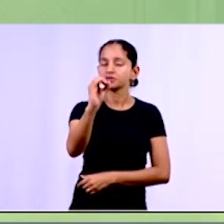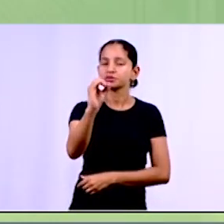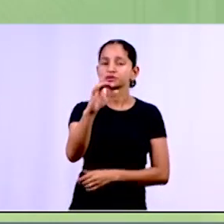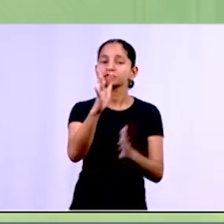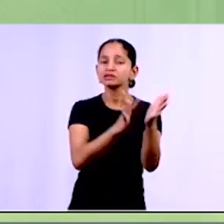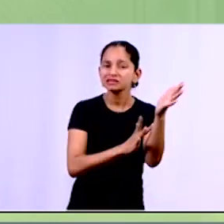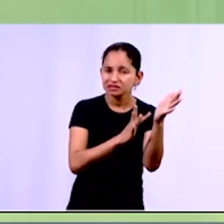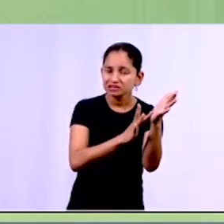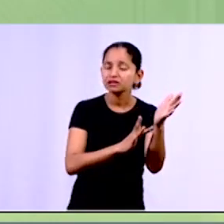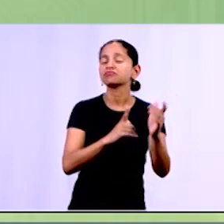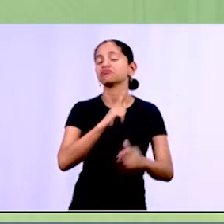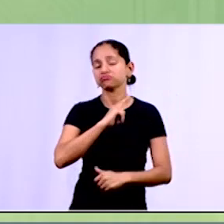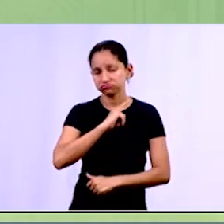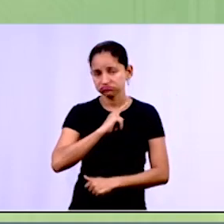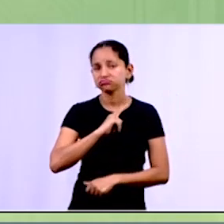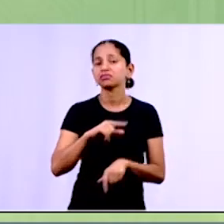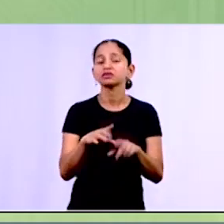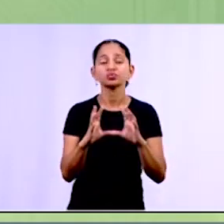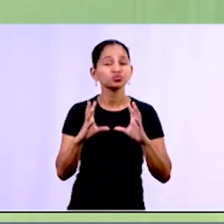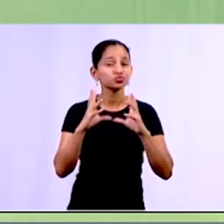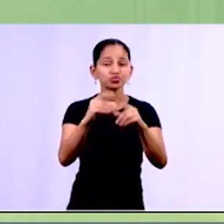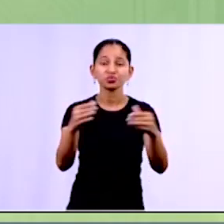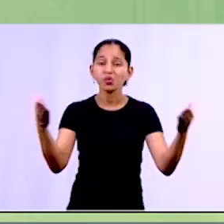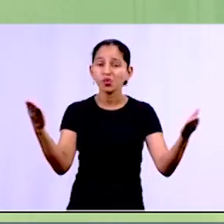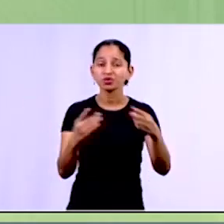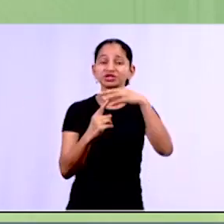armazena os dados. Só que os dados hoje são dados